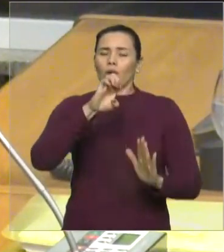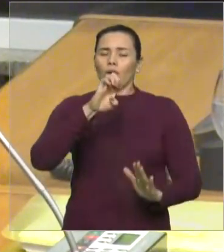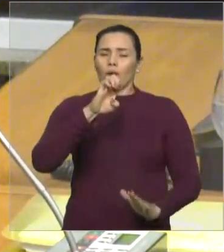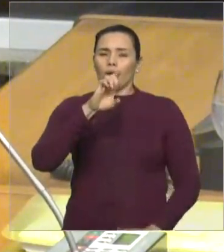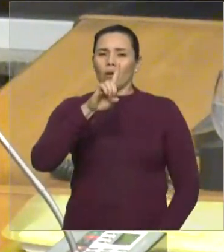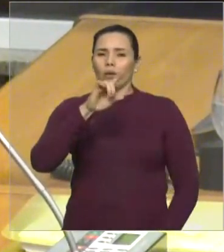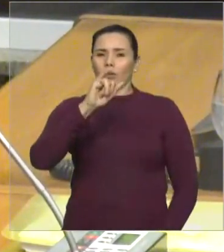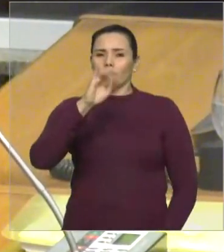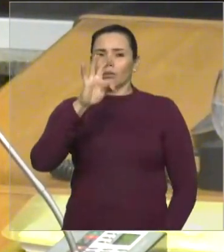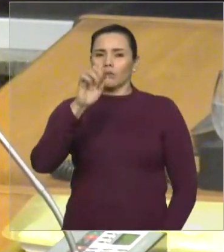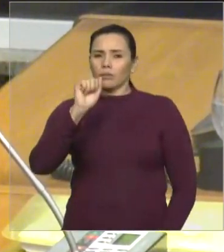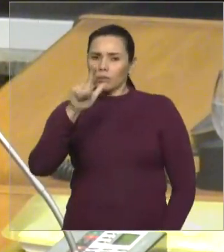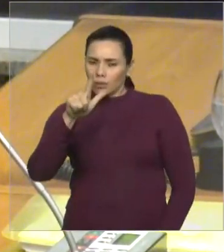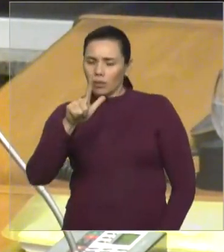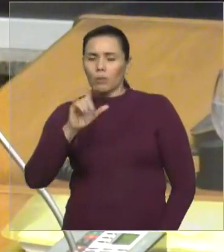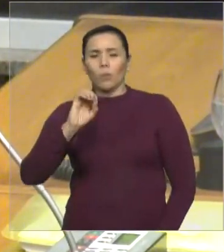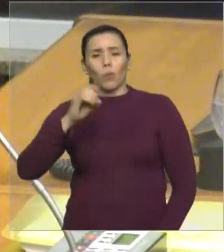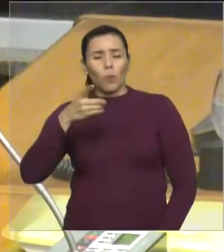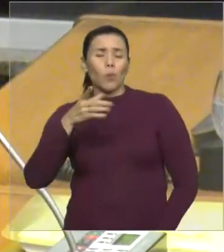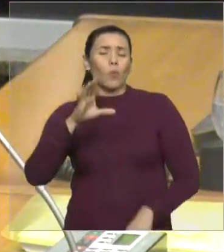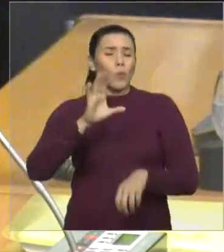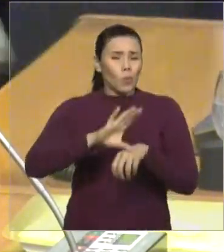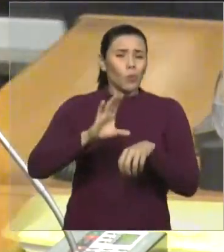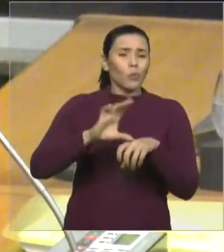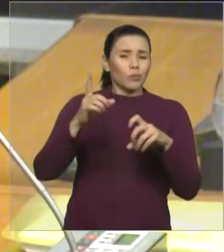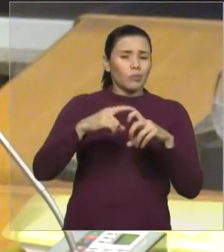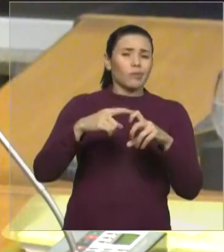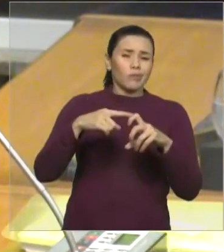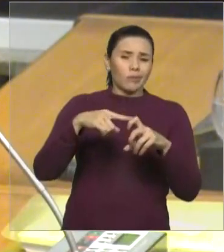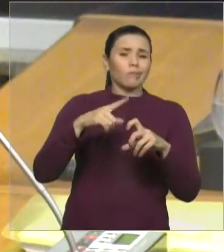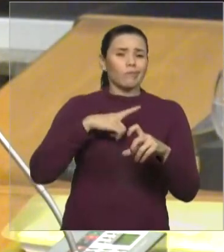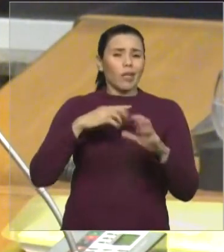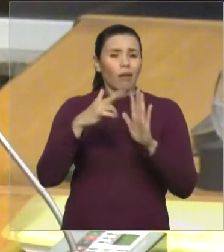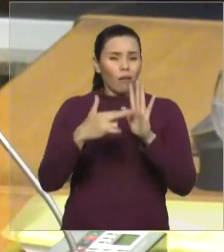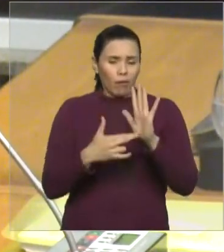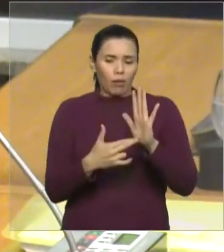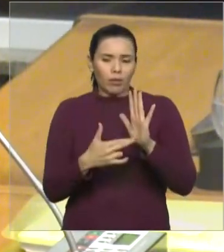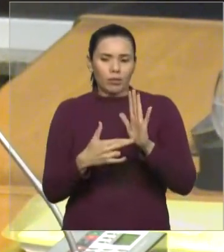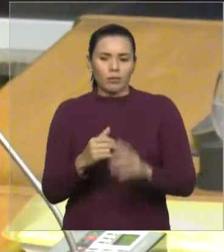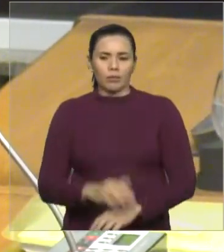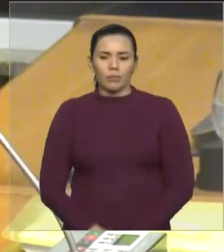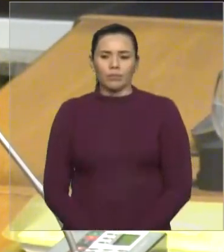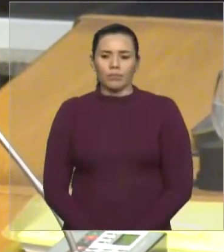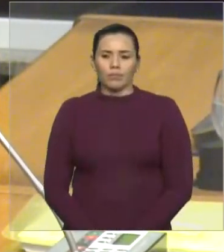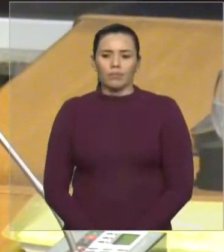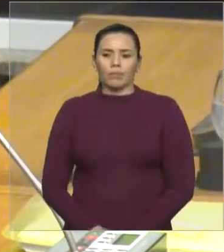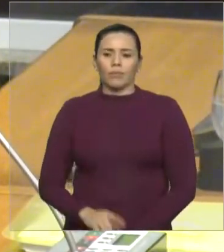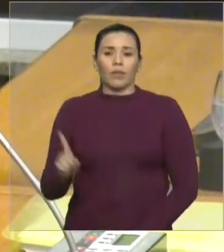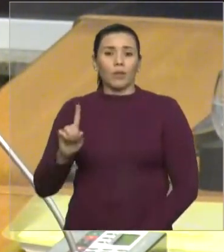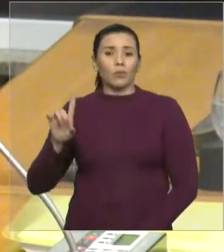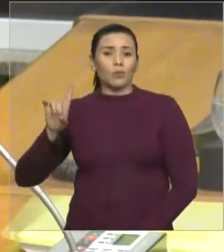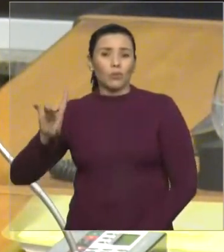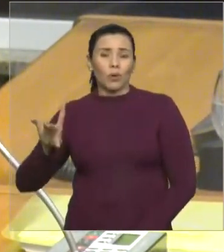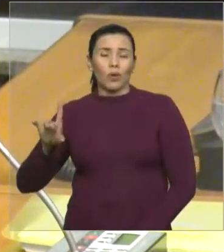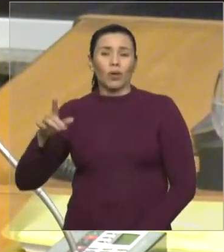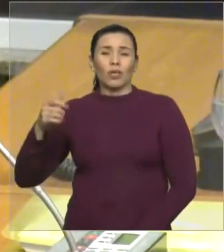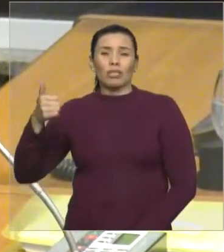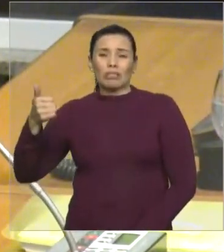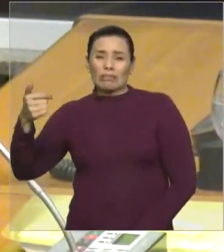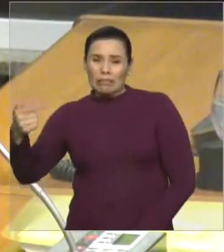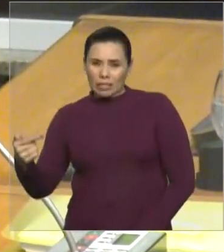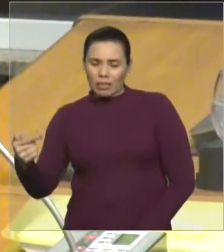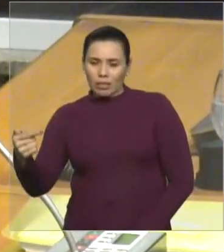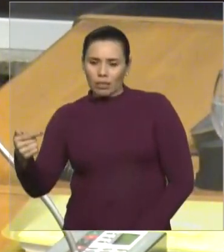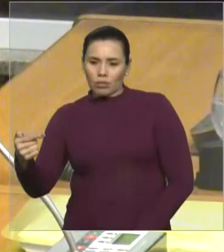departamento ou o curso faz em relação a isso. Em contrapartida, não foram só 17, foram 29 liminares,